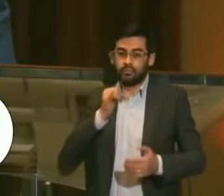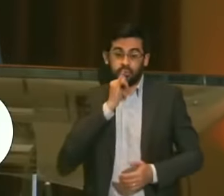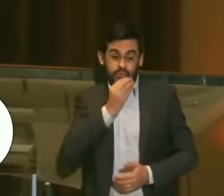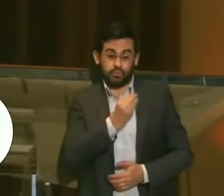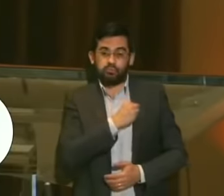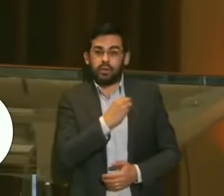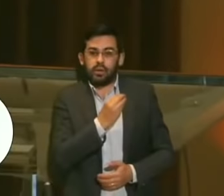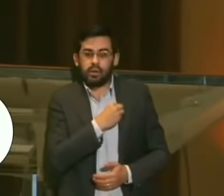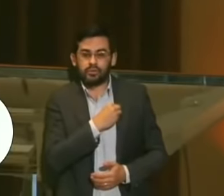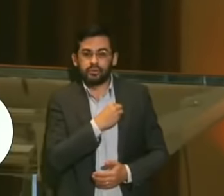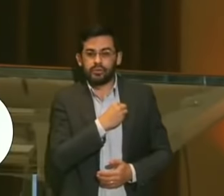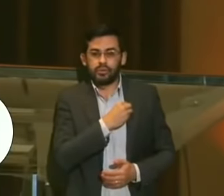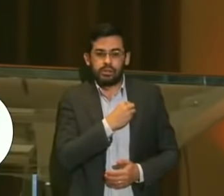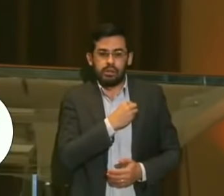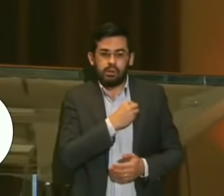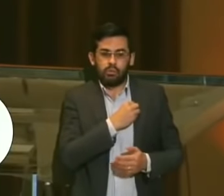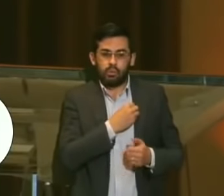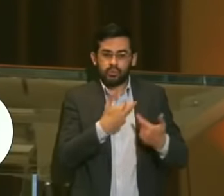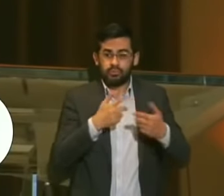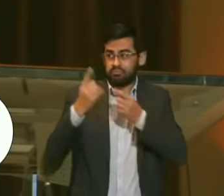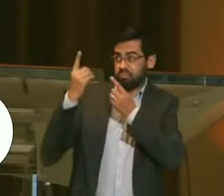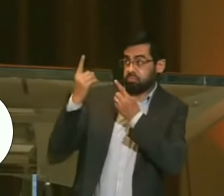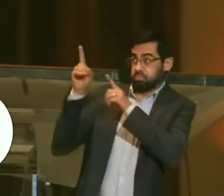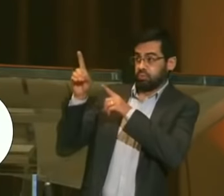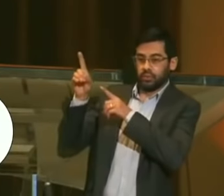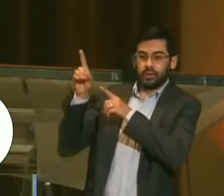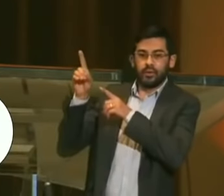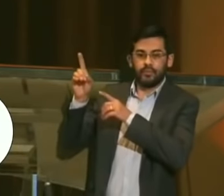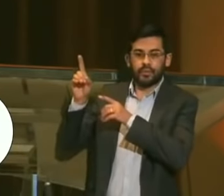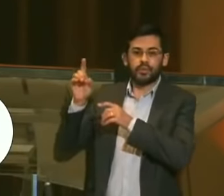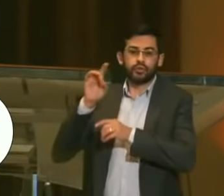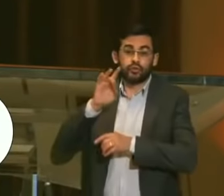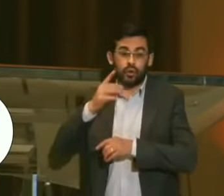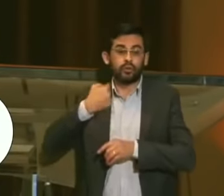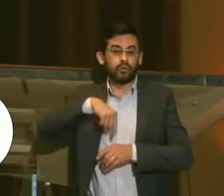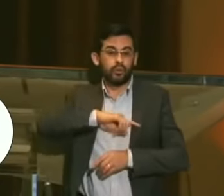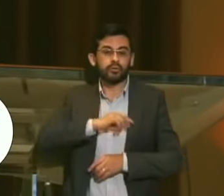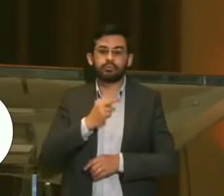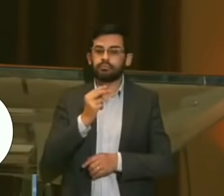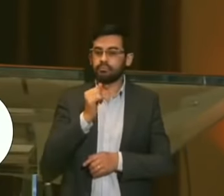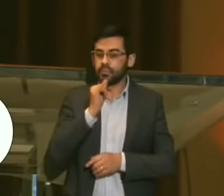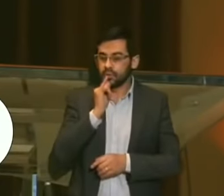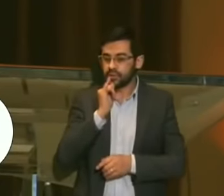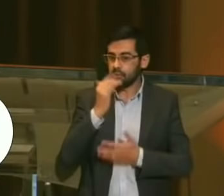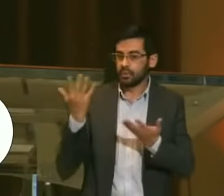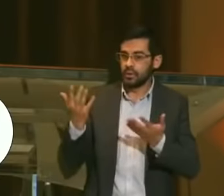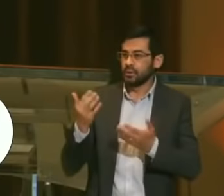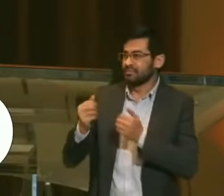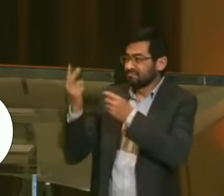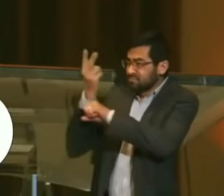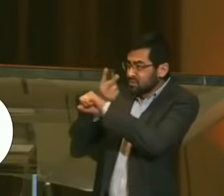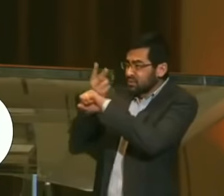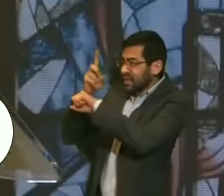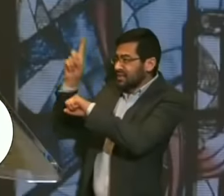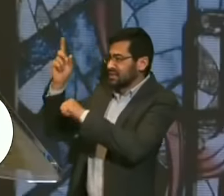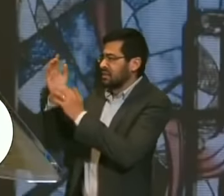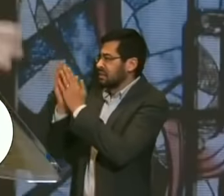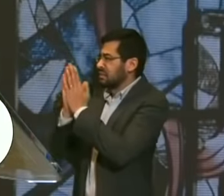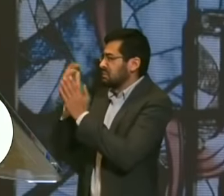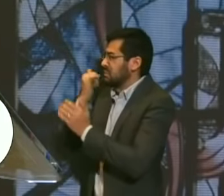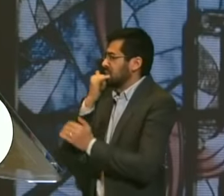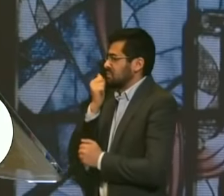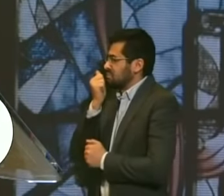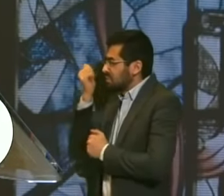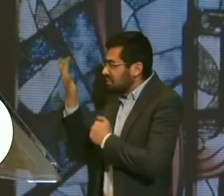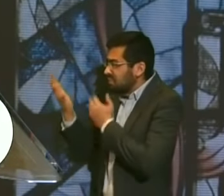que cometemos somente contra Deus, e que basta buscarmos a face do Senhor e confessá-los para